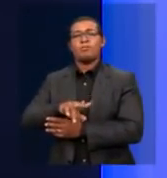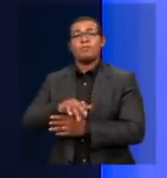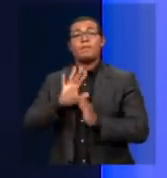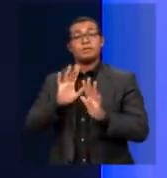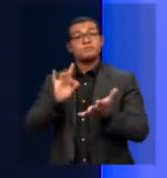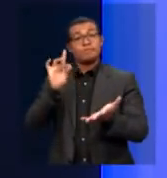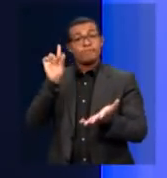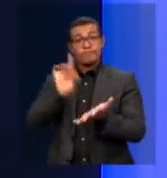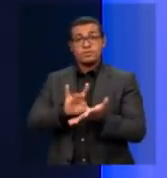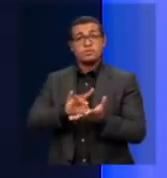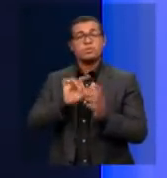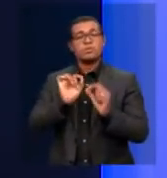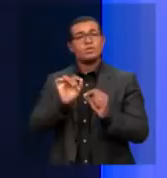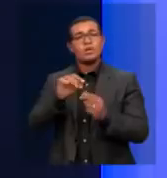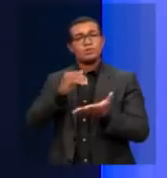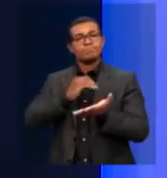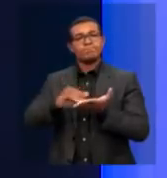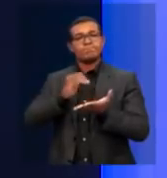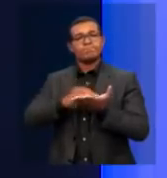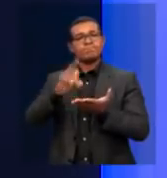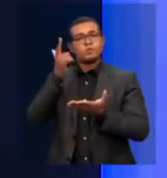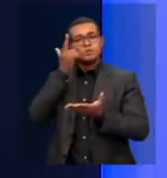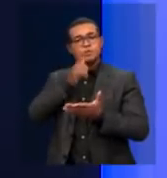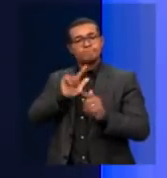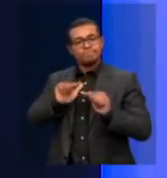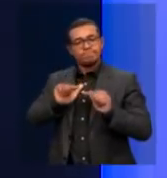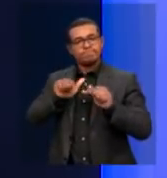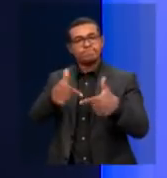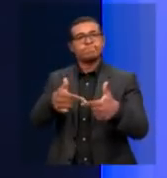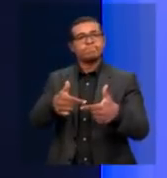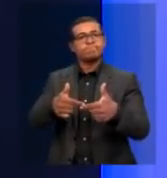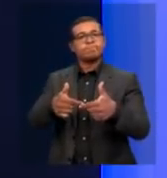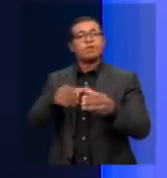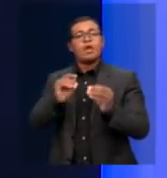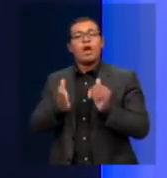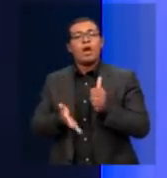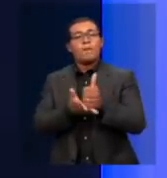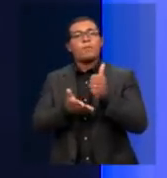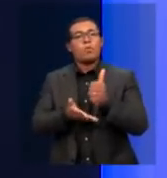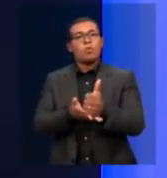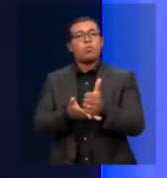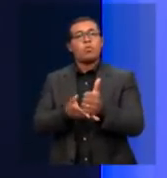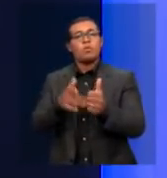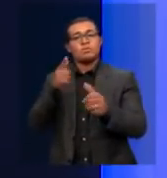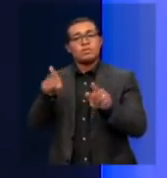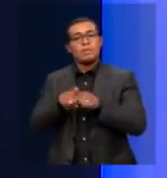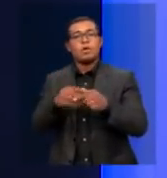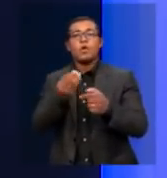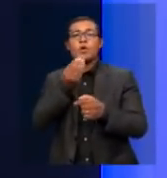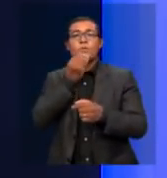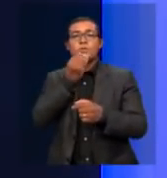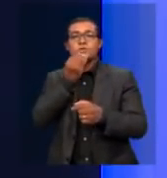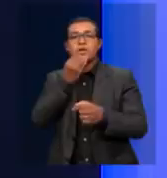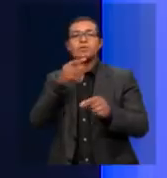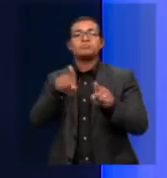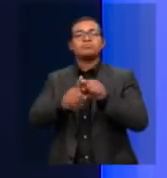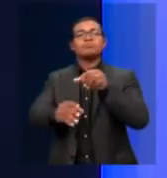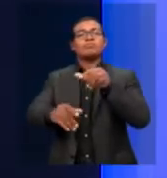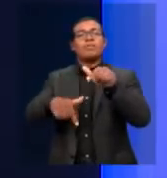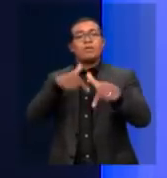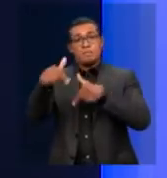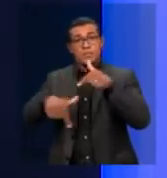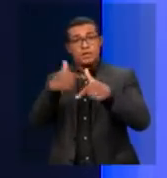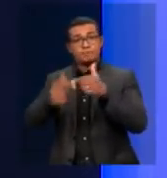fato uma secretaria que venha tratada às demandas regionais para gerar oportunidade para gerar emprego local